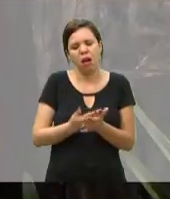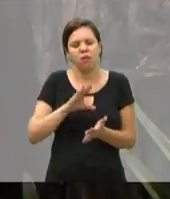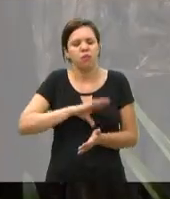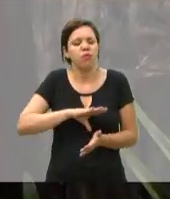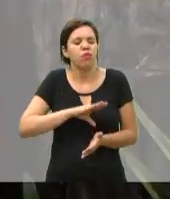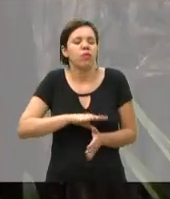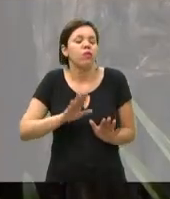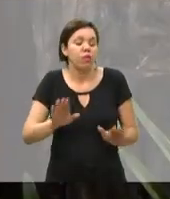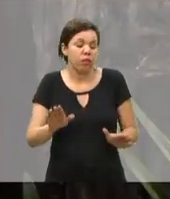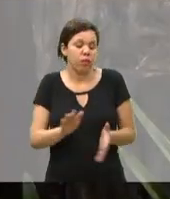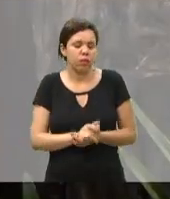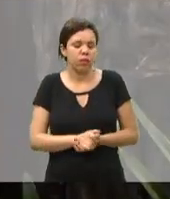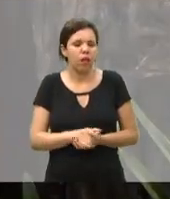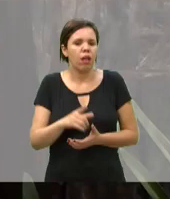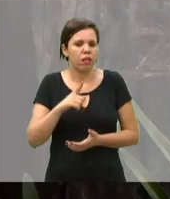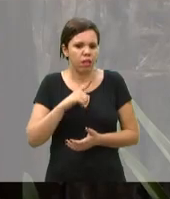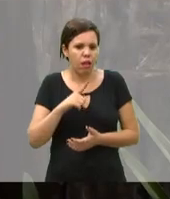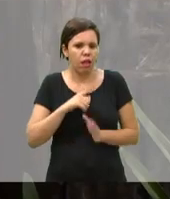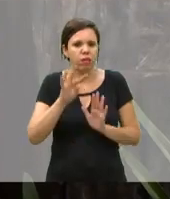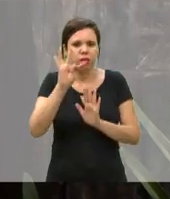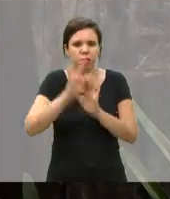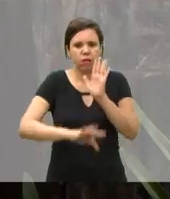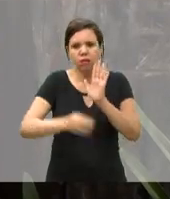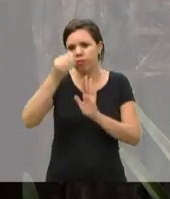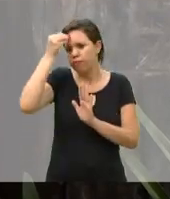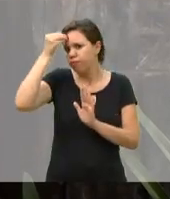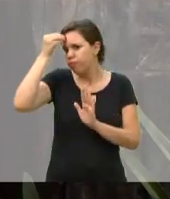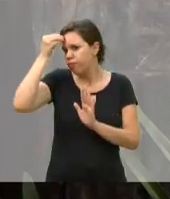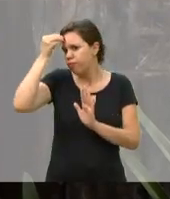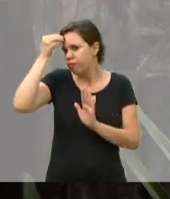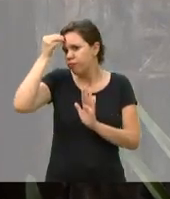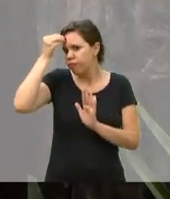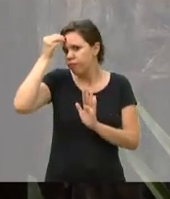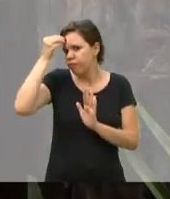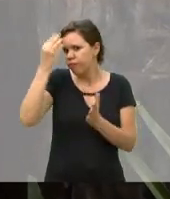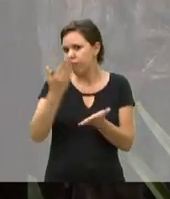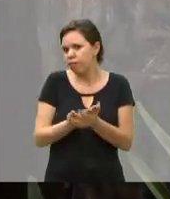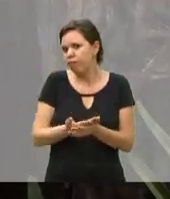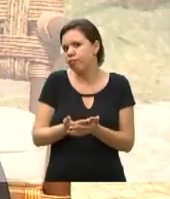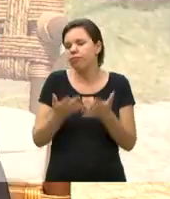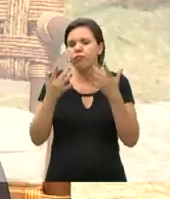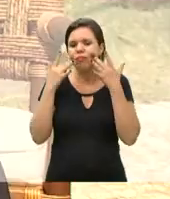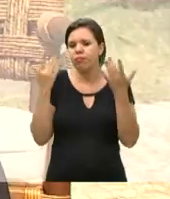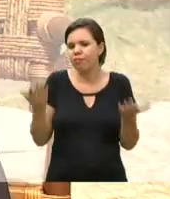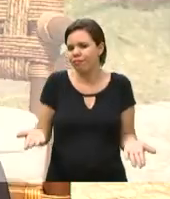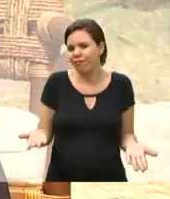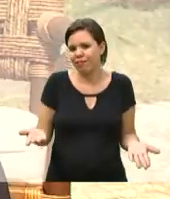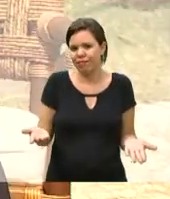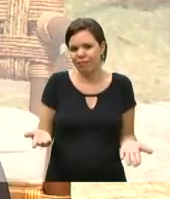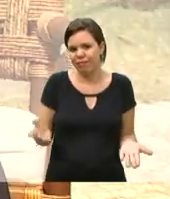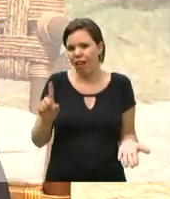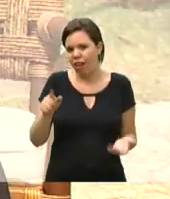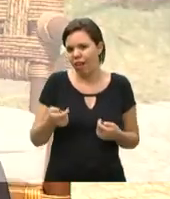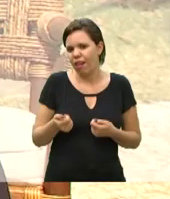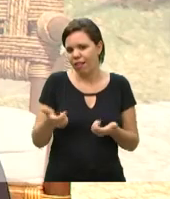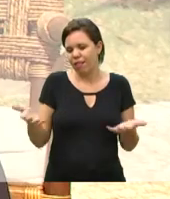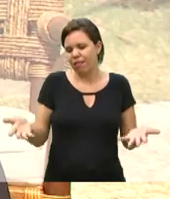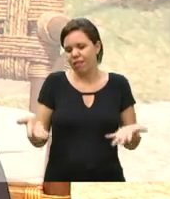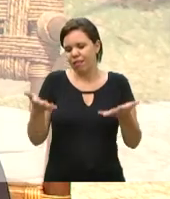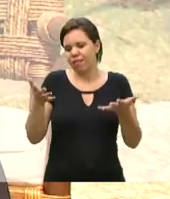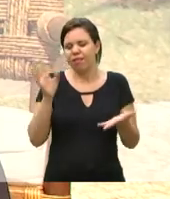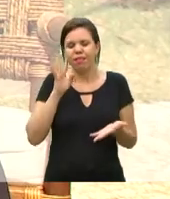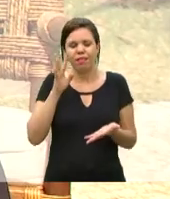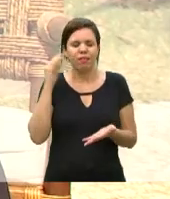português, mas eles têm o texto decorado para a aula de teatro. Então, essas ofertas que